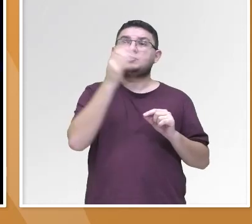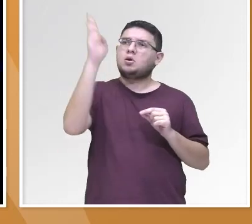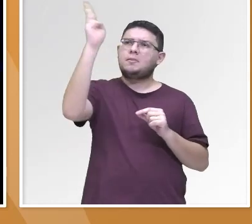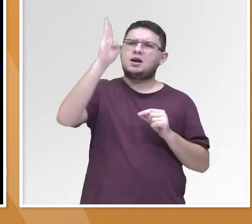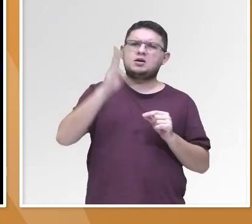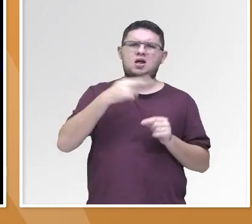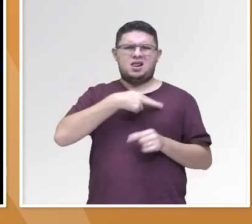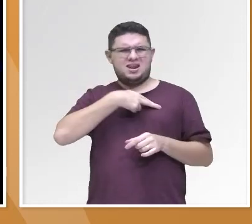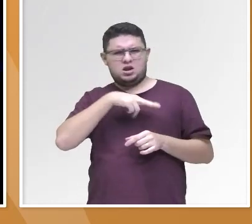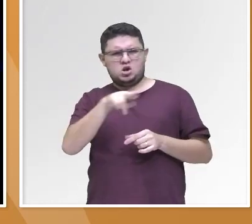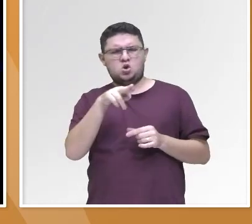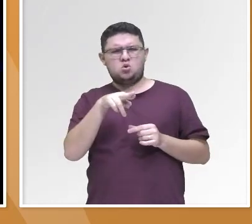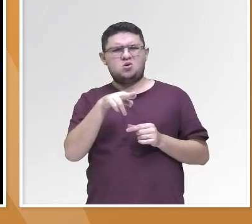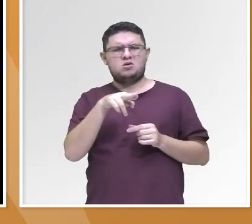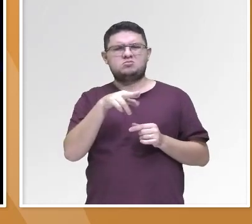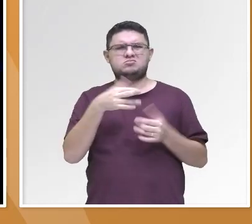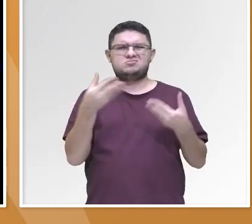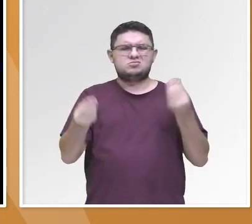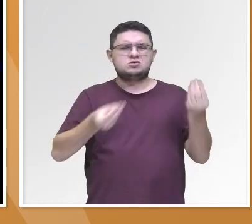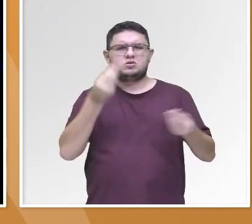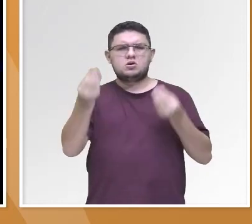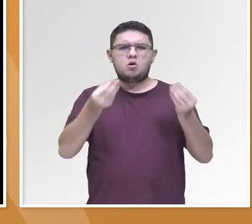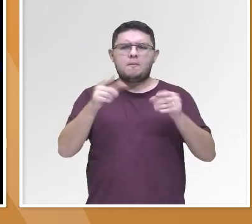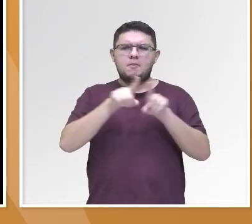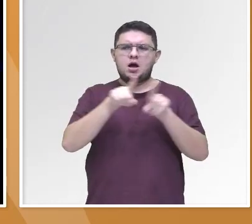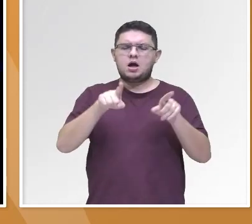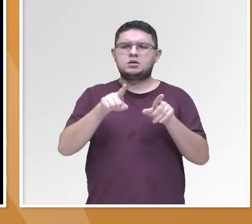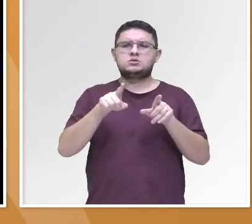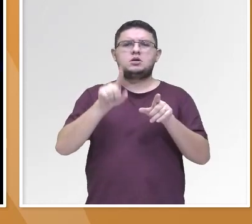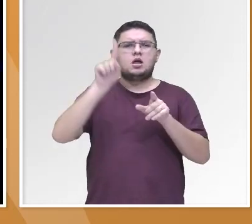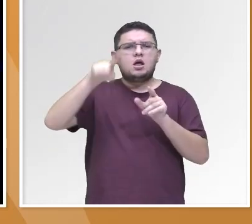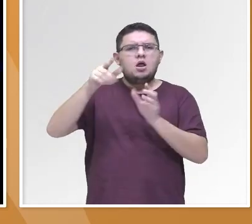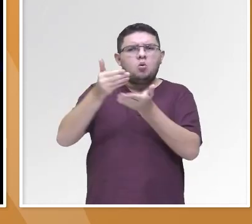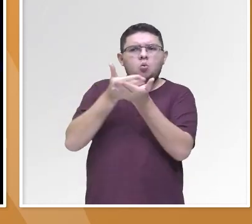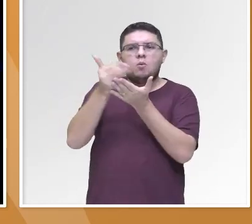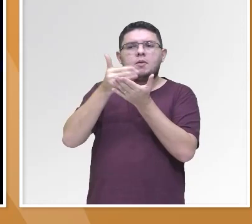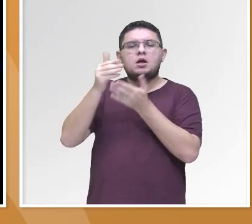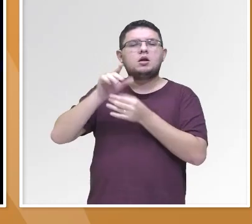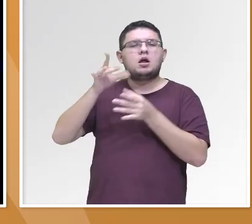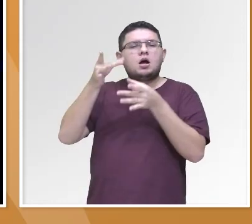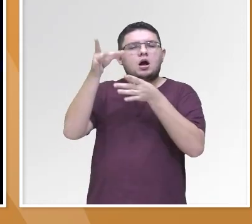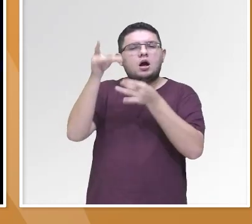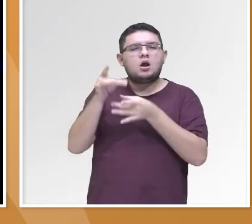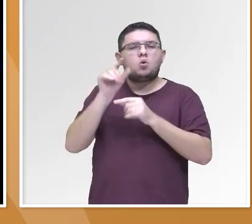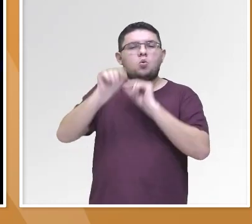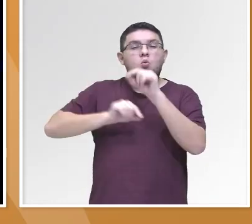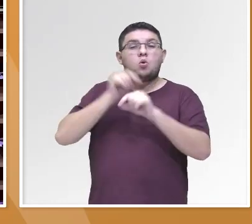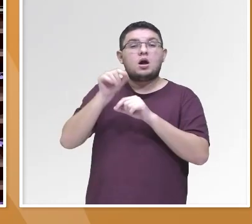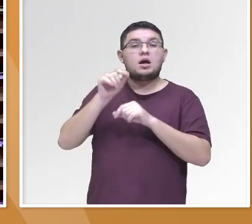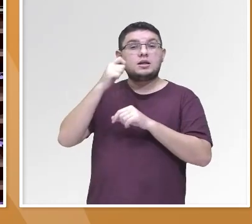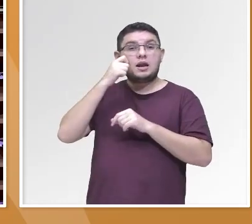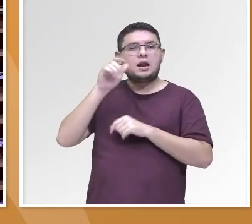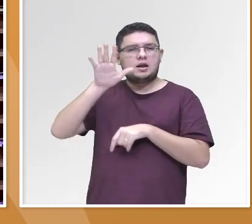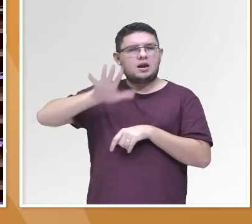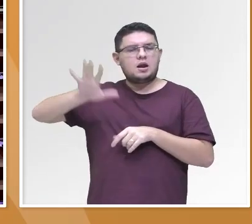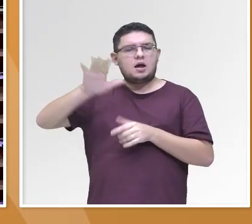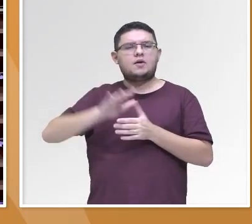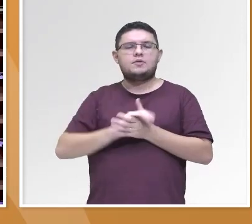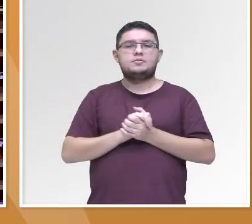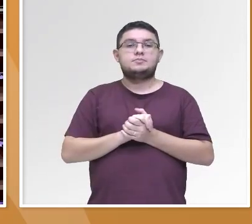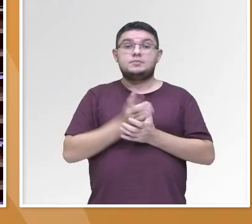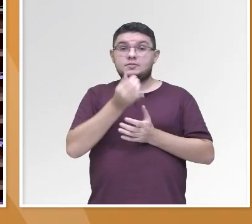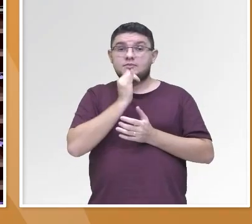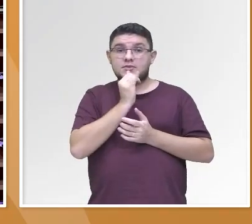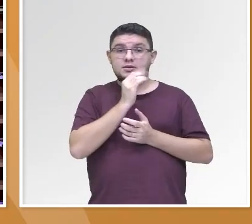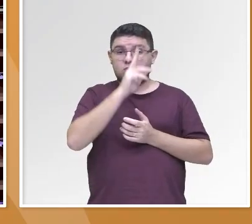no Brasil, mas que a sua matriz de origem tem elementos fundamentalmente vindos da África, ok?